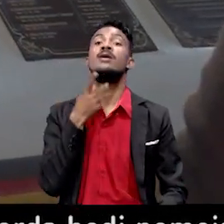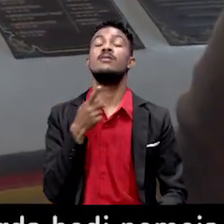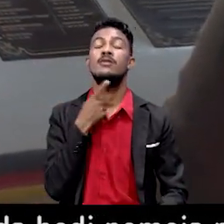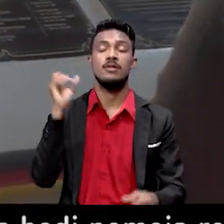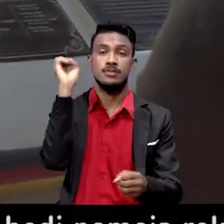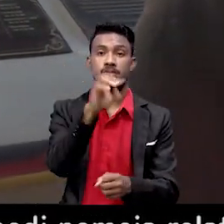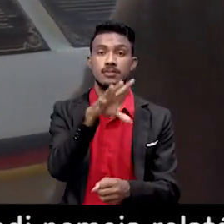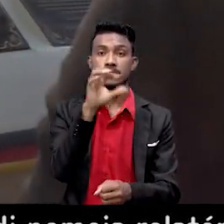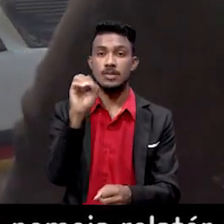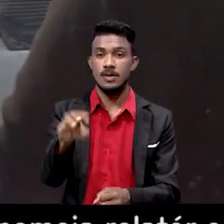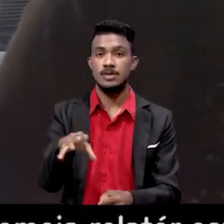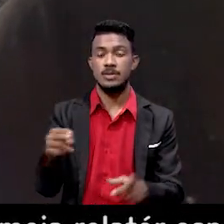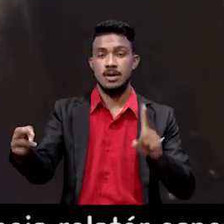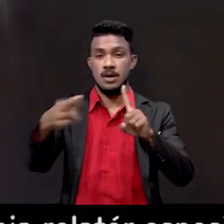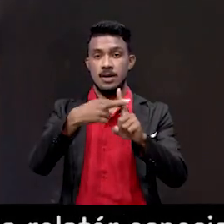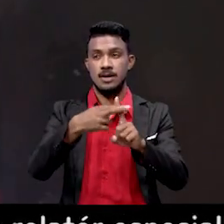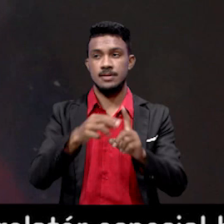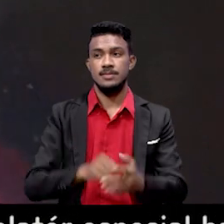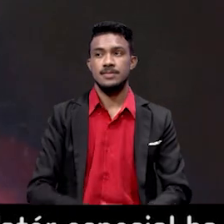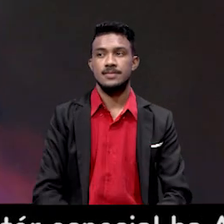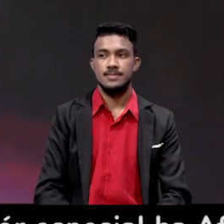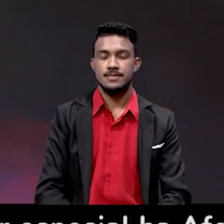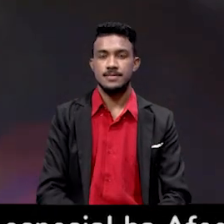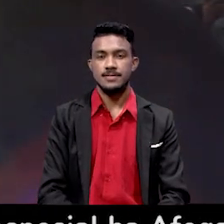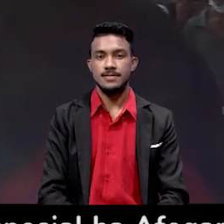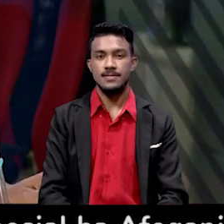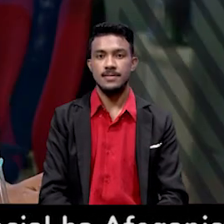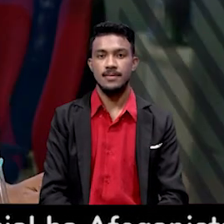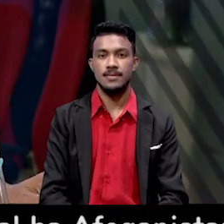ne. Jimmy Fernandez, Jovial da Costa, GMN.